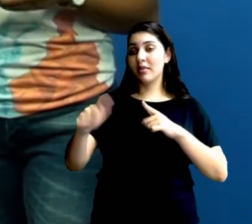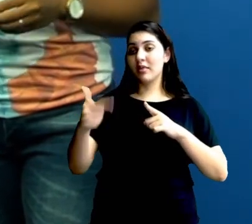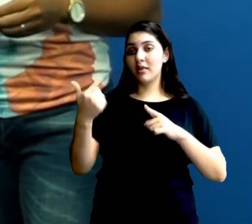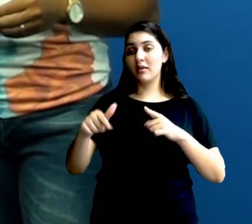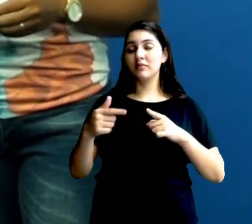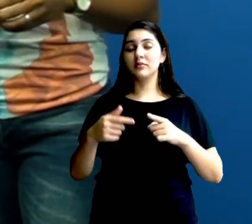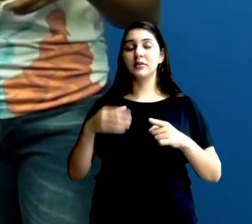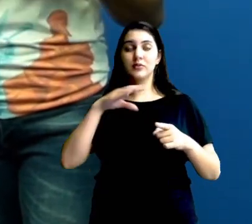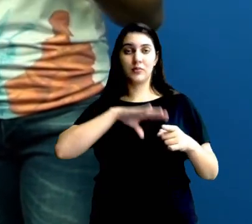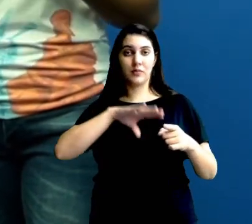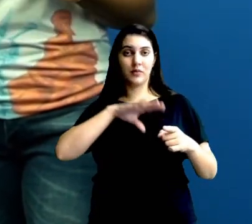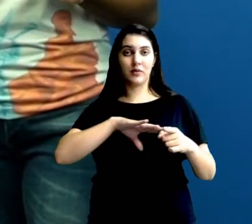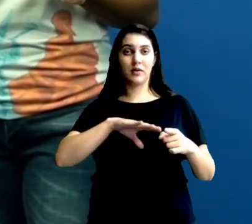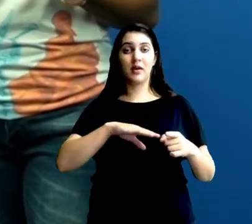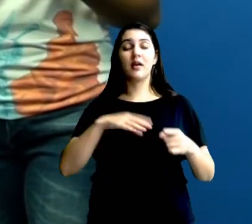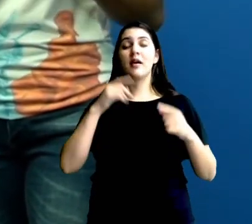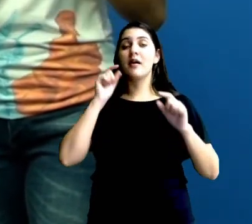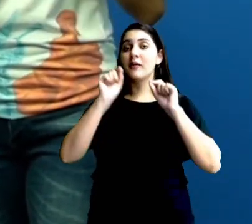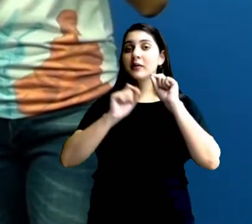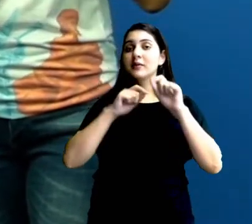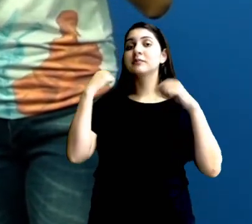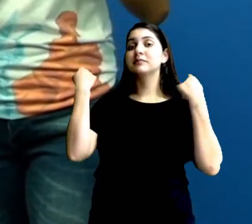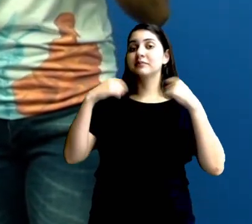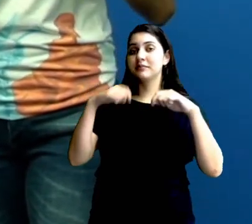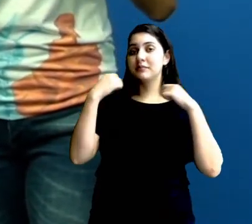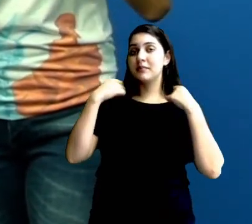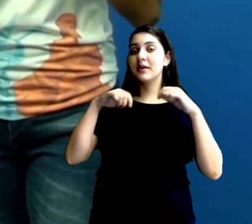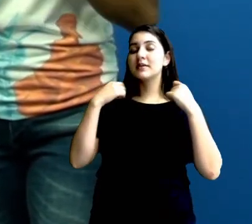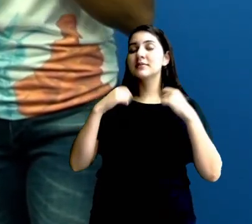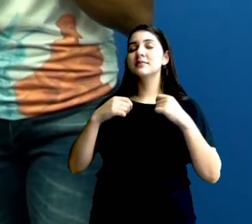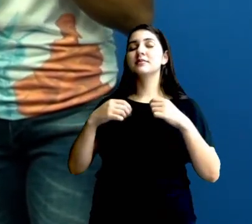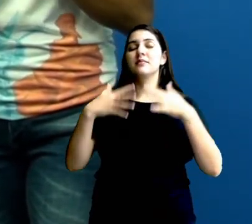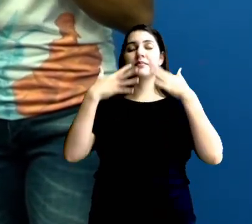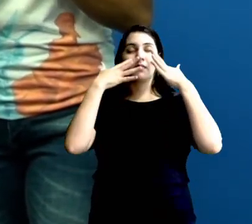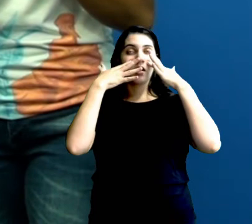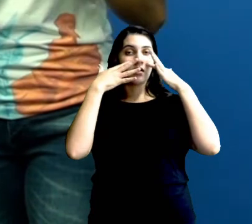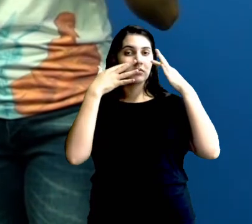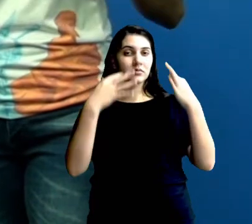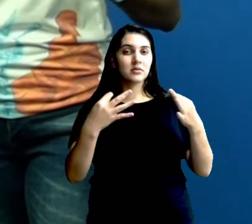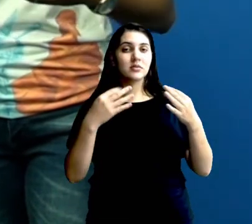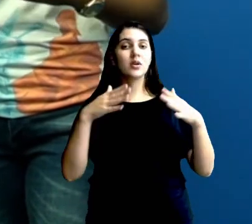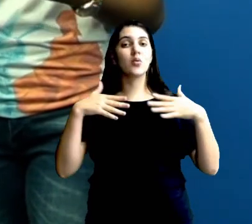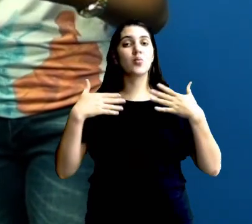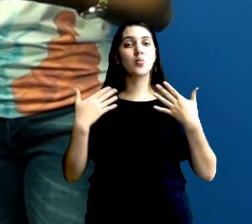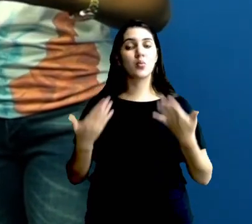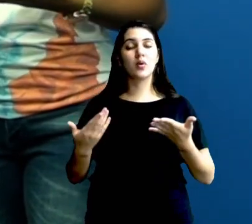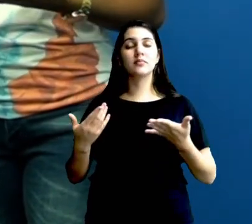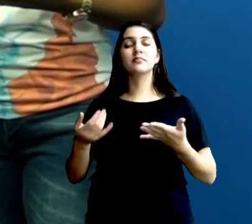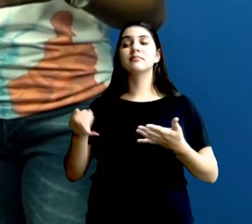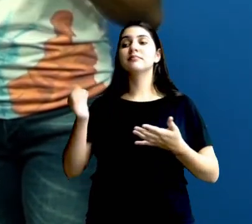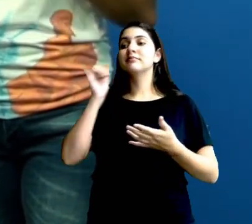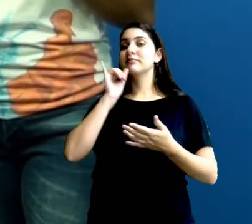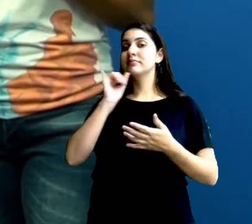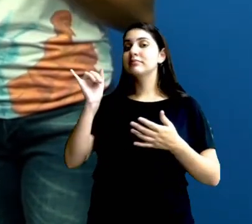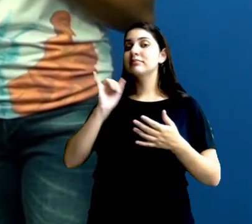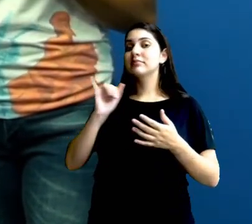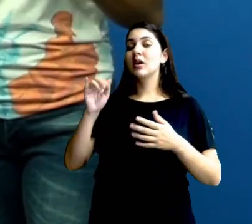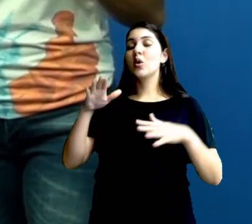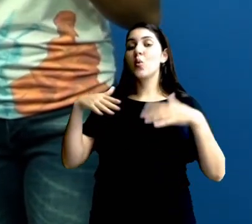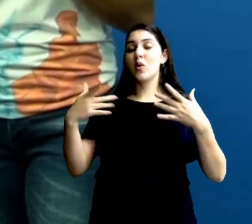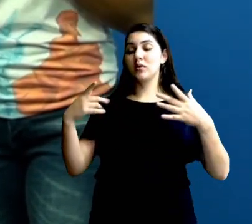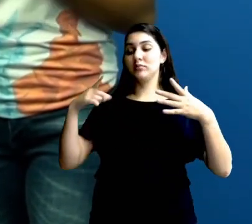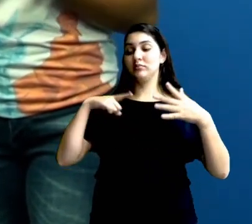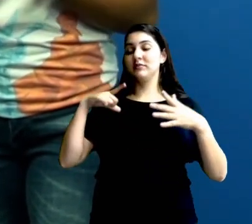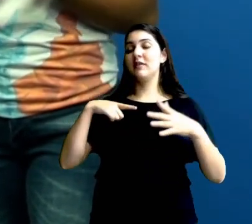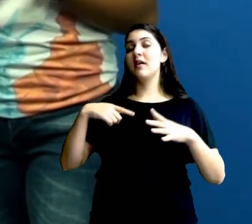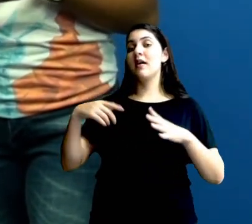língua portuguesa, então é algo que você deve ficar bem, mas bem ligado mesmo quando você for se referir à posse